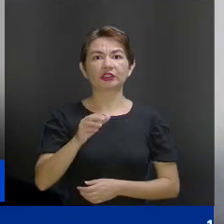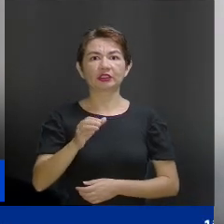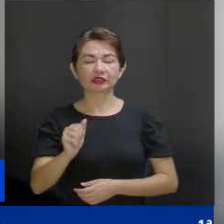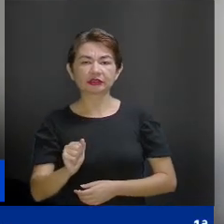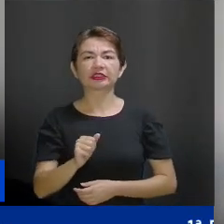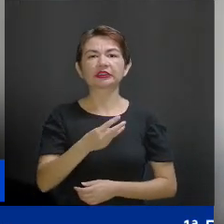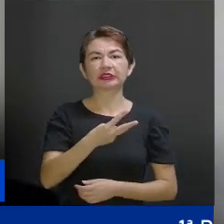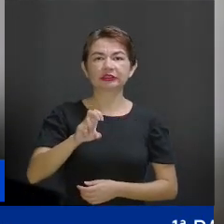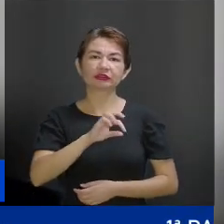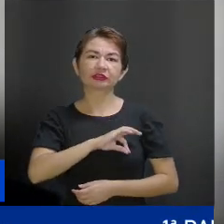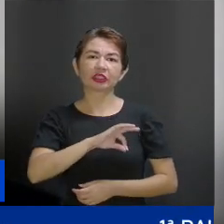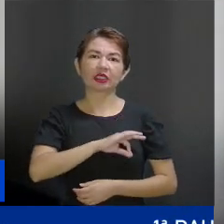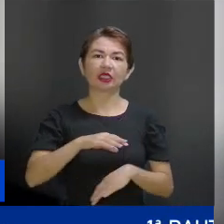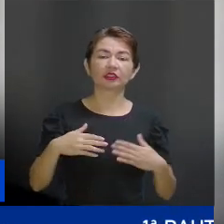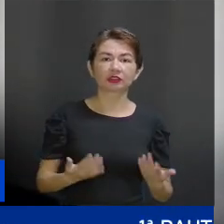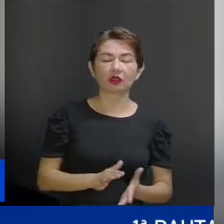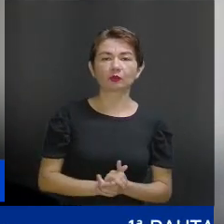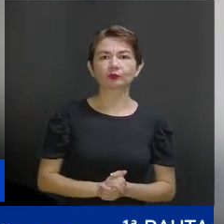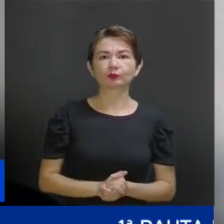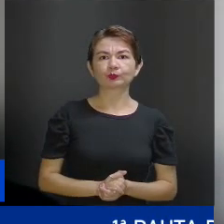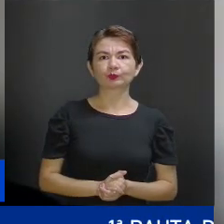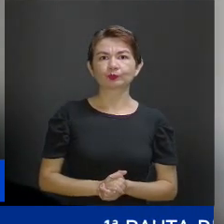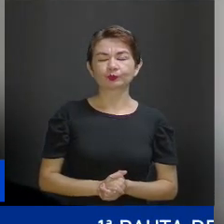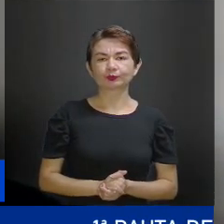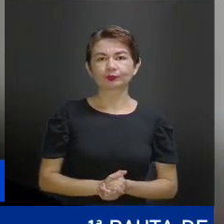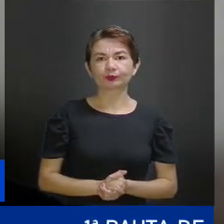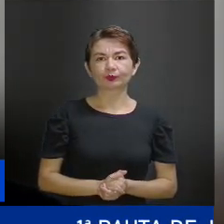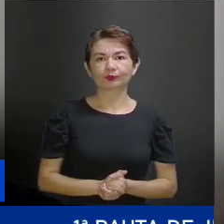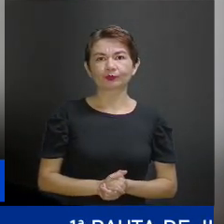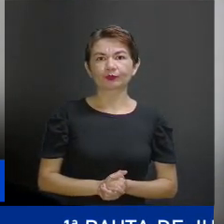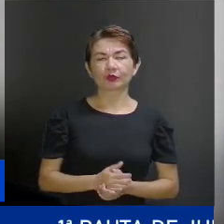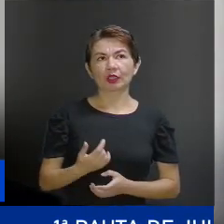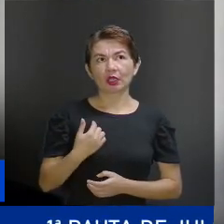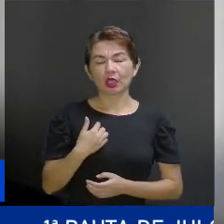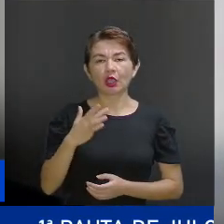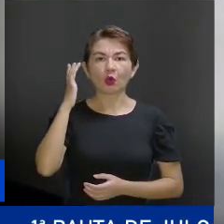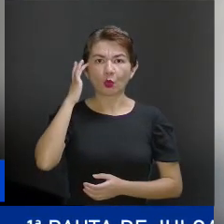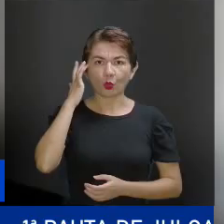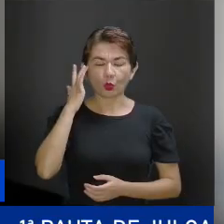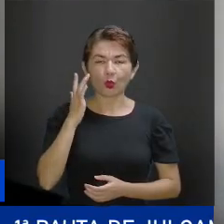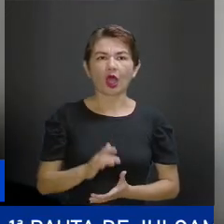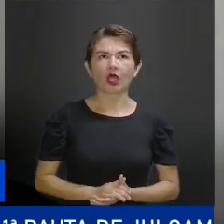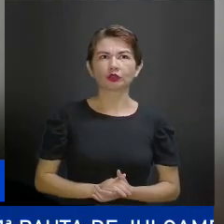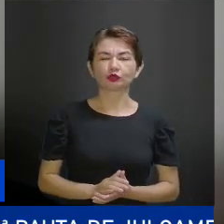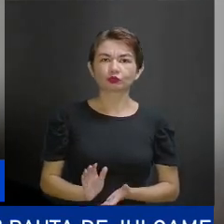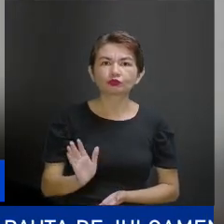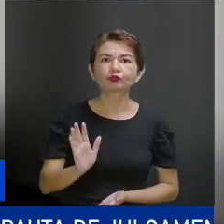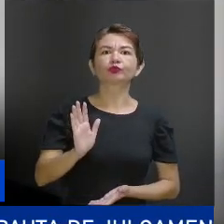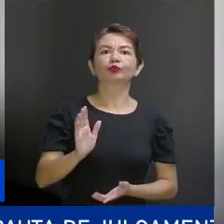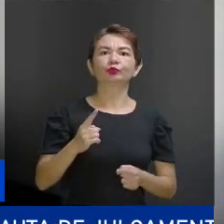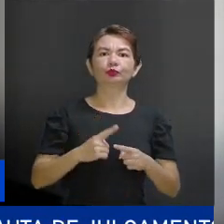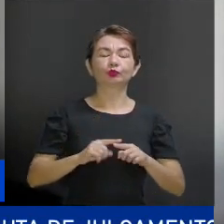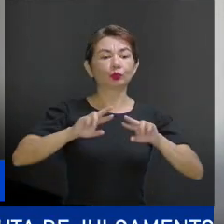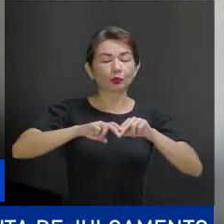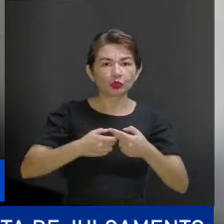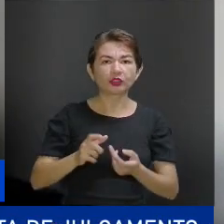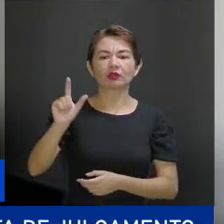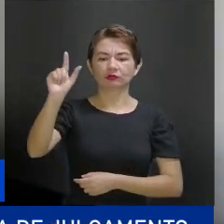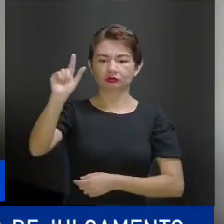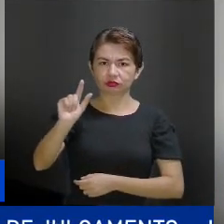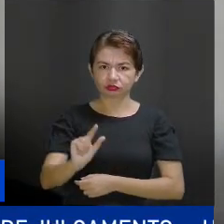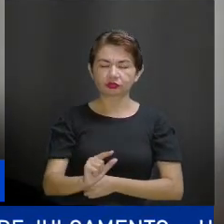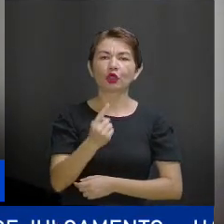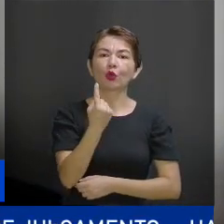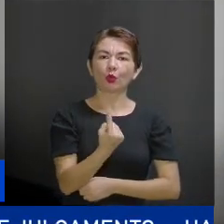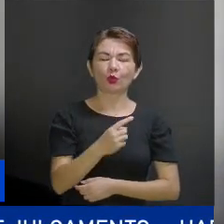em 35 salários mínimos e, verdadeiramente, eu não a reputei razoável. Reduzir para um salário mínimo, o